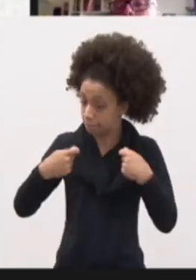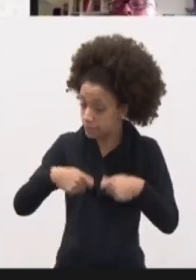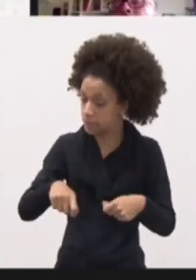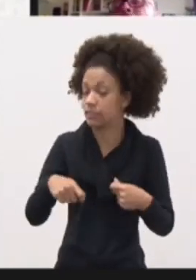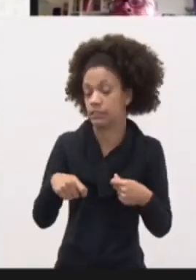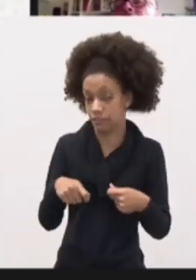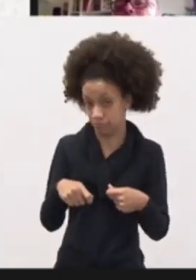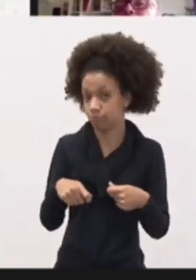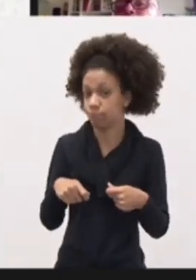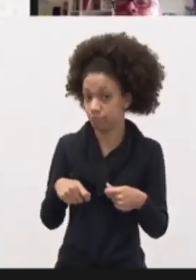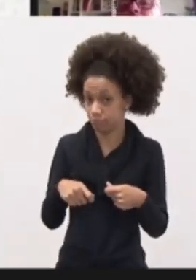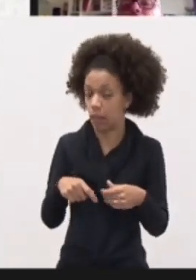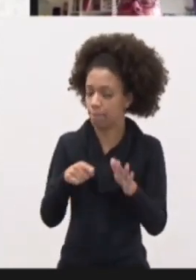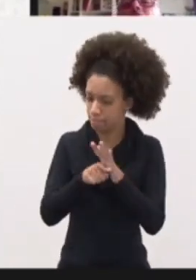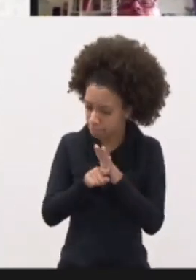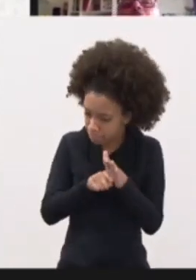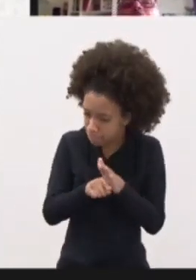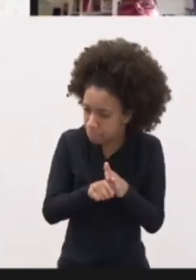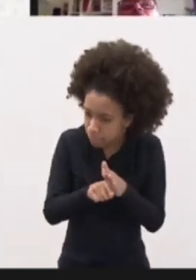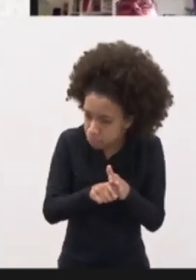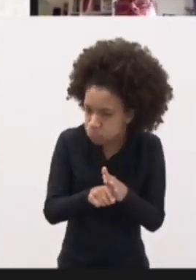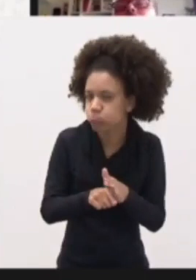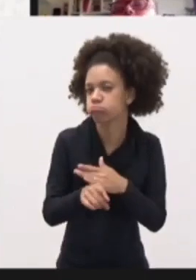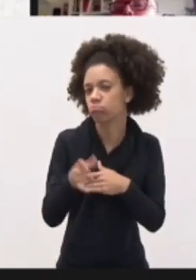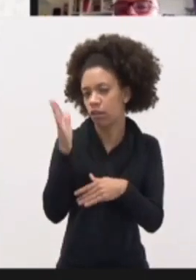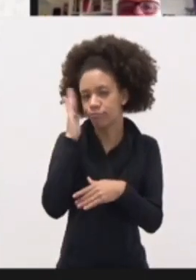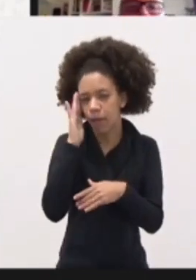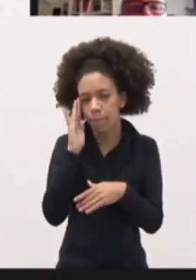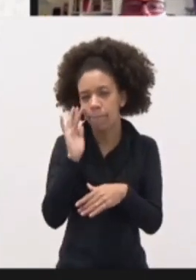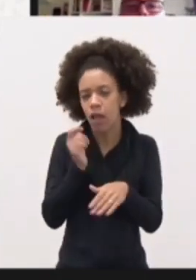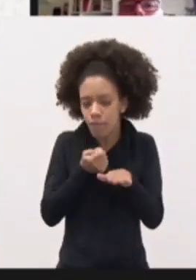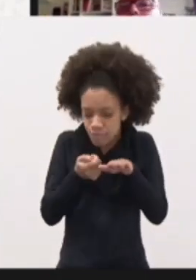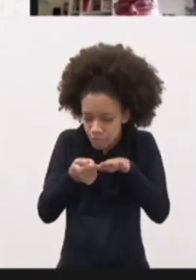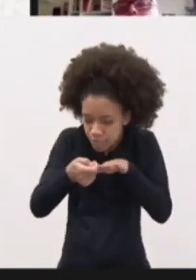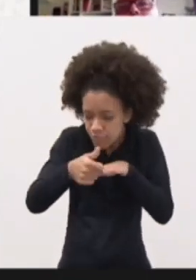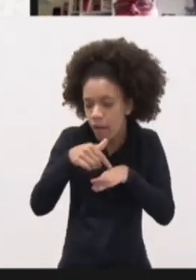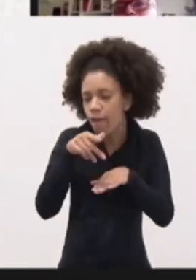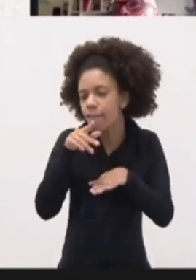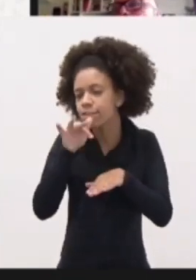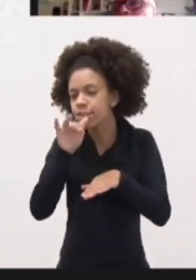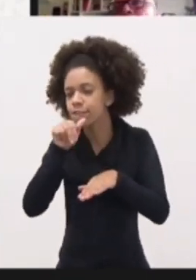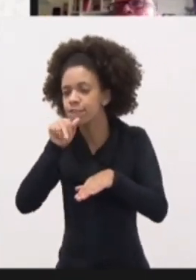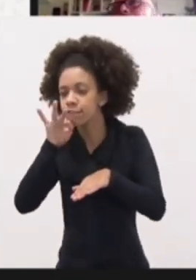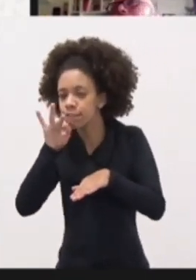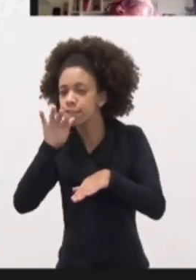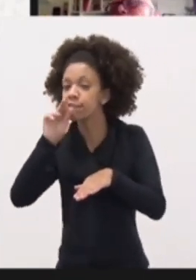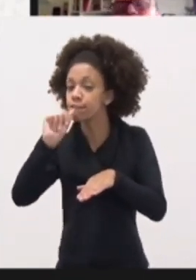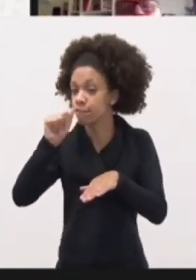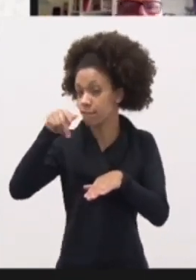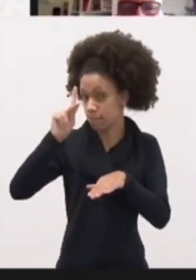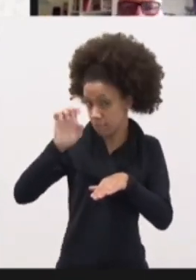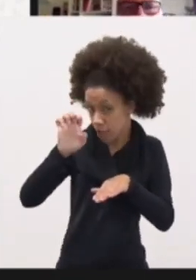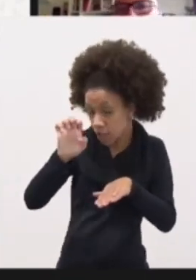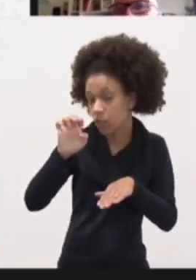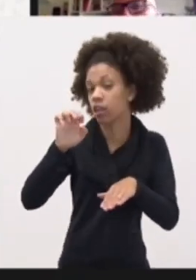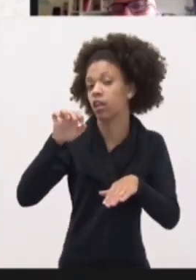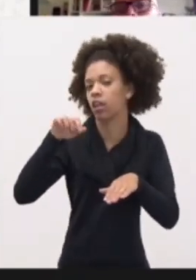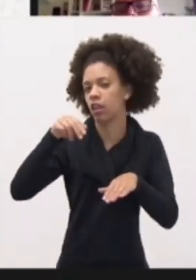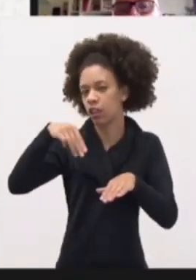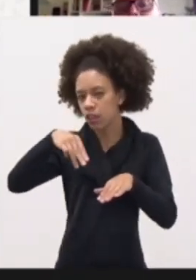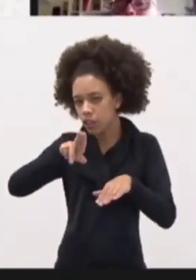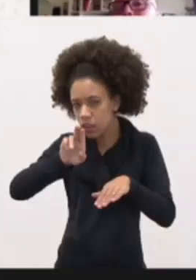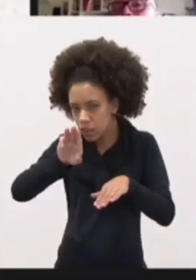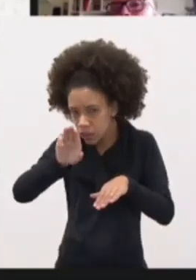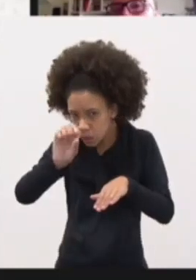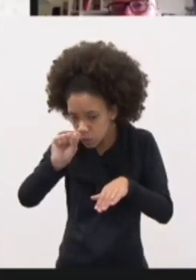muito se apropriar agora, né? Saber o que é fake news, o que não é, enfim, saber de coisas